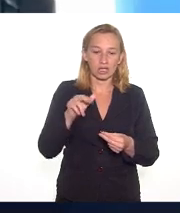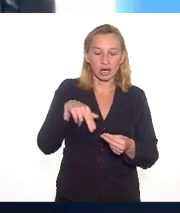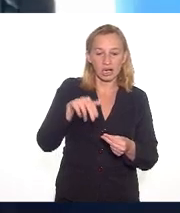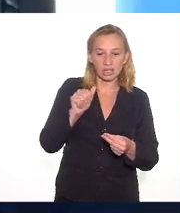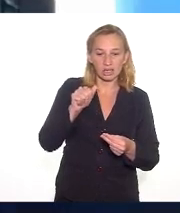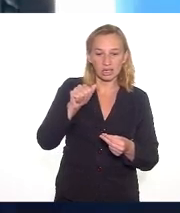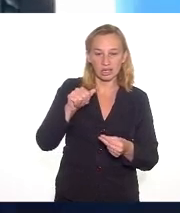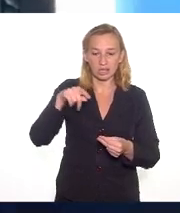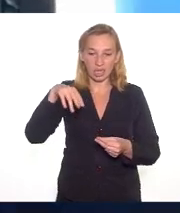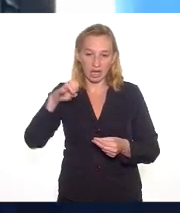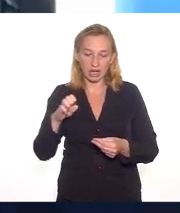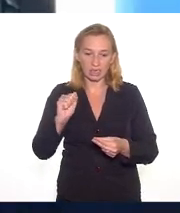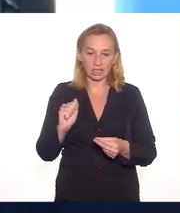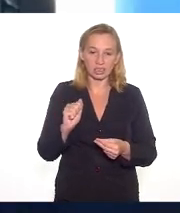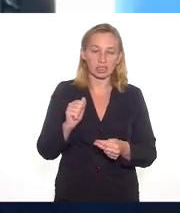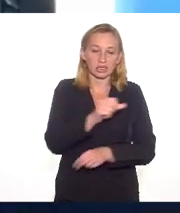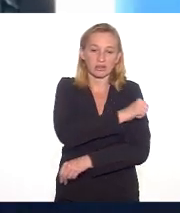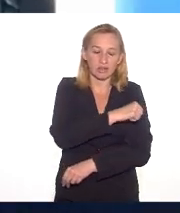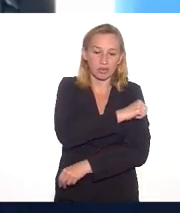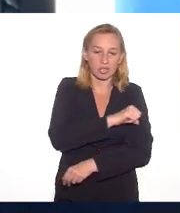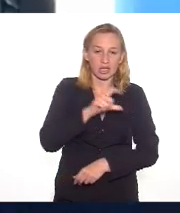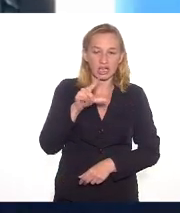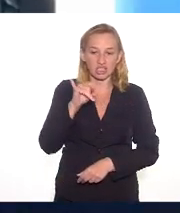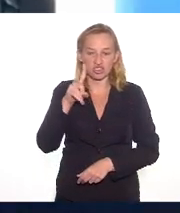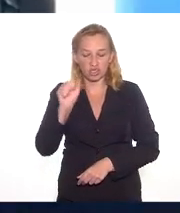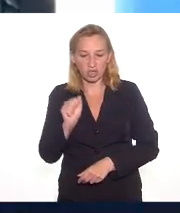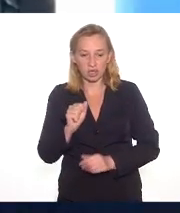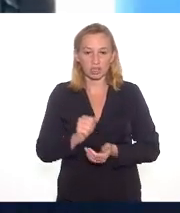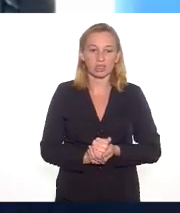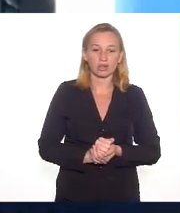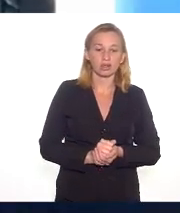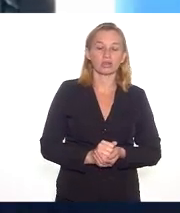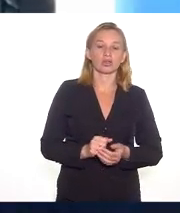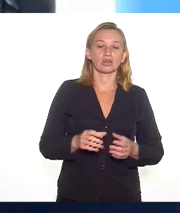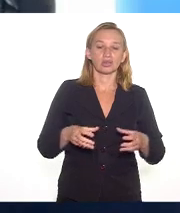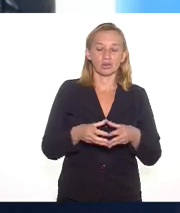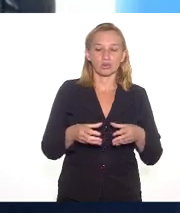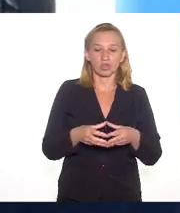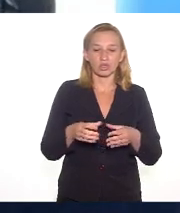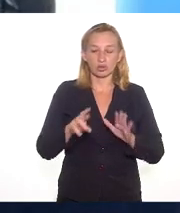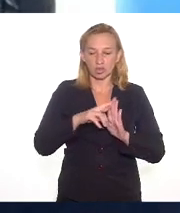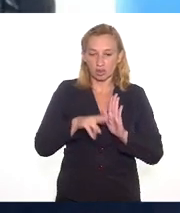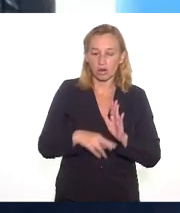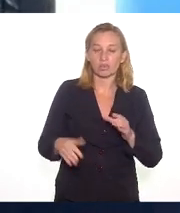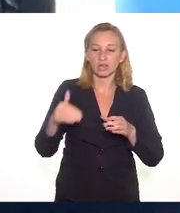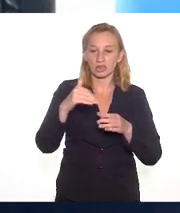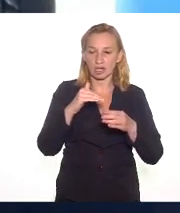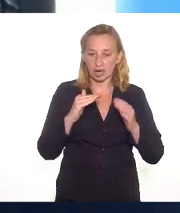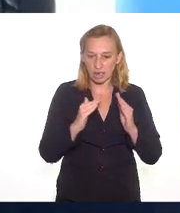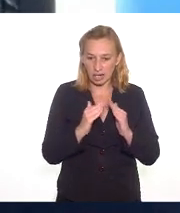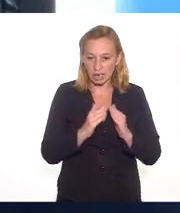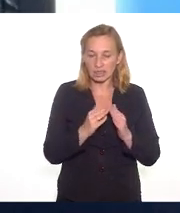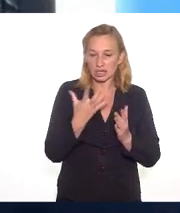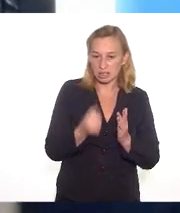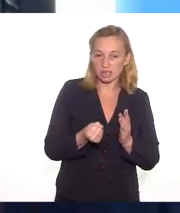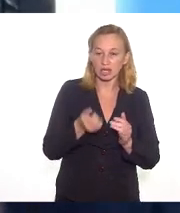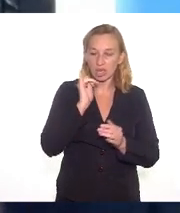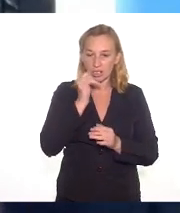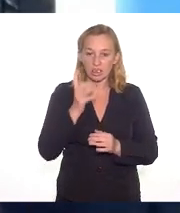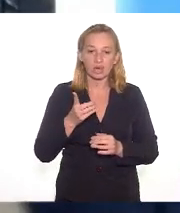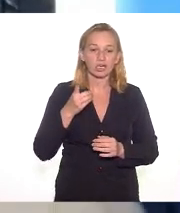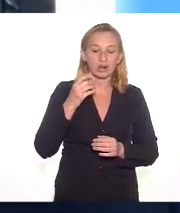de Saúde à enfermeira Lidiane de Souza Melo. Parecer da Comissão de Normas Internas e Proposições Externas é favorável. Relator